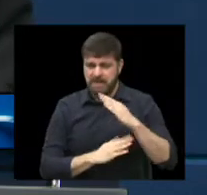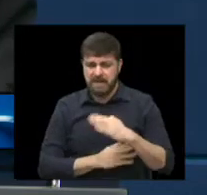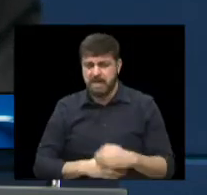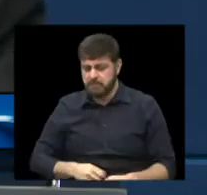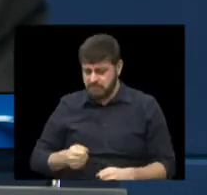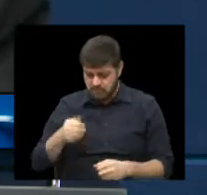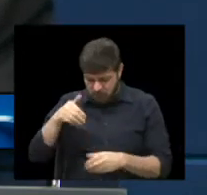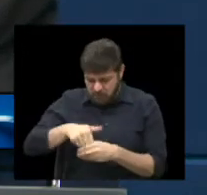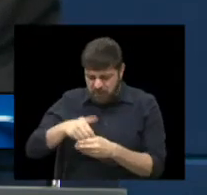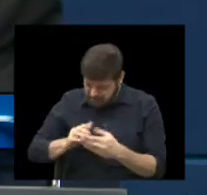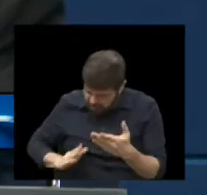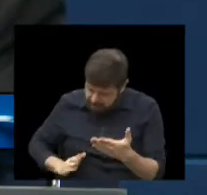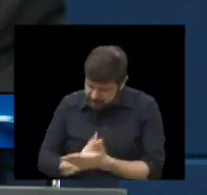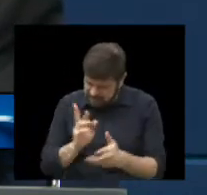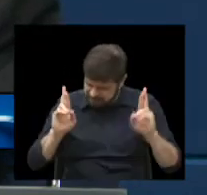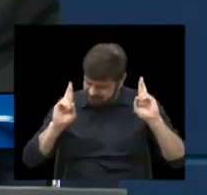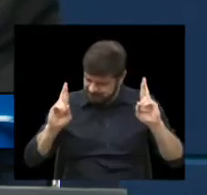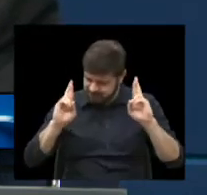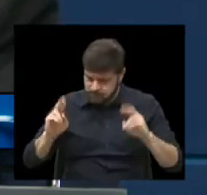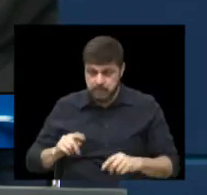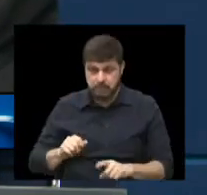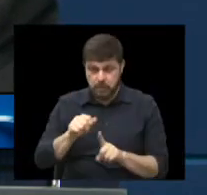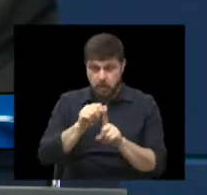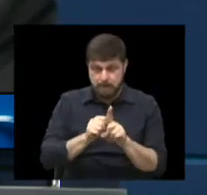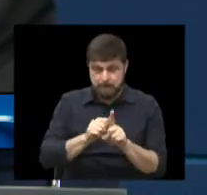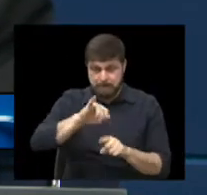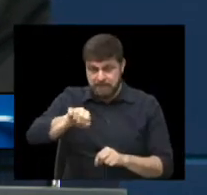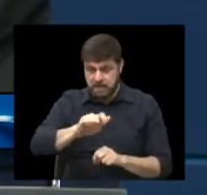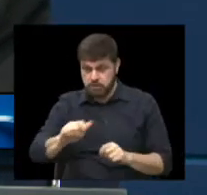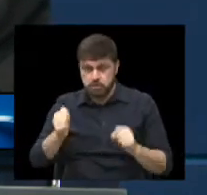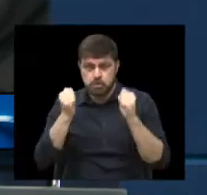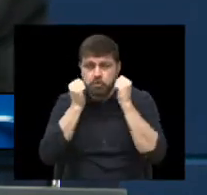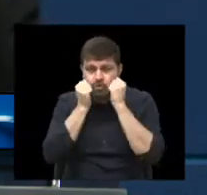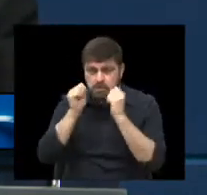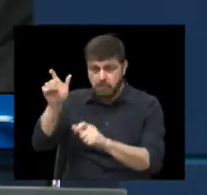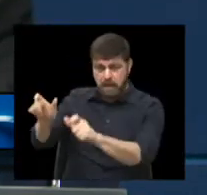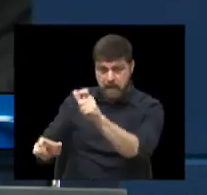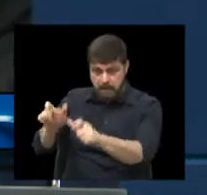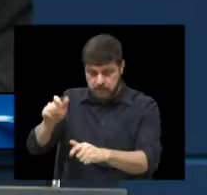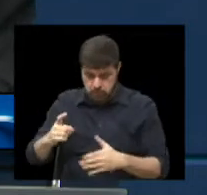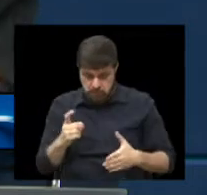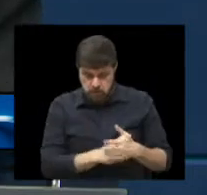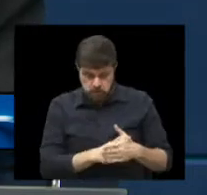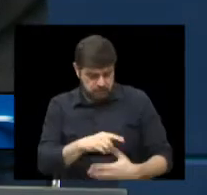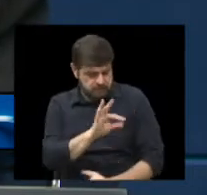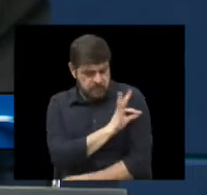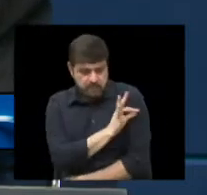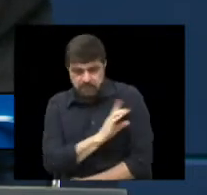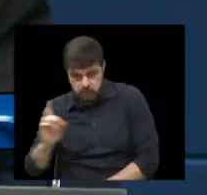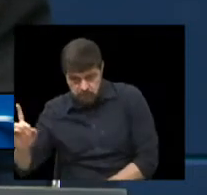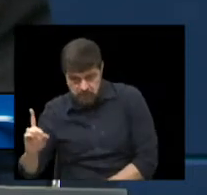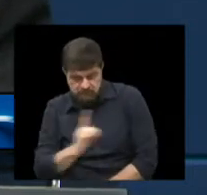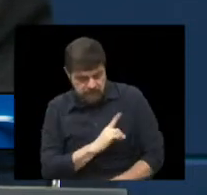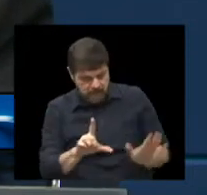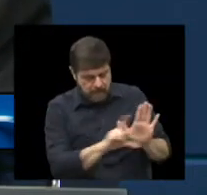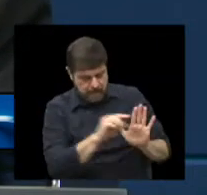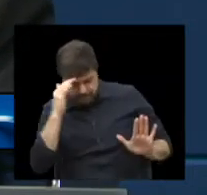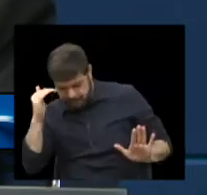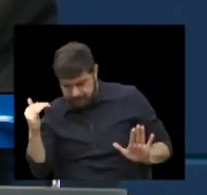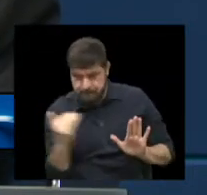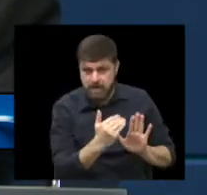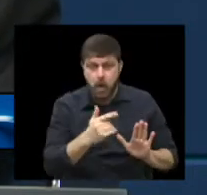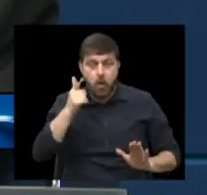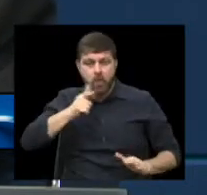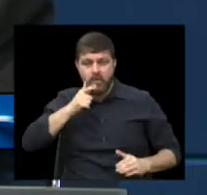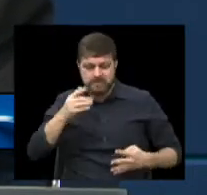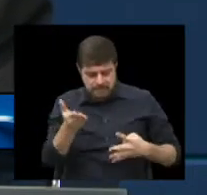de refinanciamento, para que a partir de julho, os cidadãos que querem estar legalizados, estar de acordo com a lei, já possam quitar suas